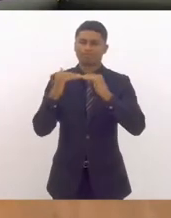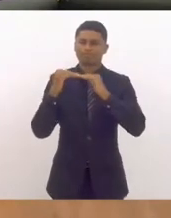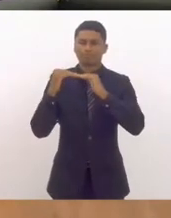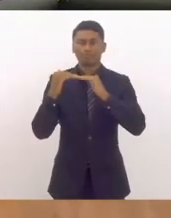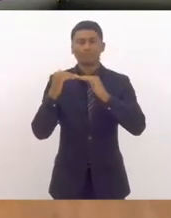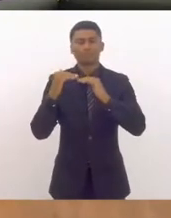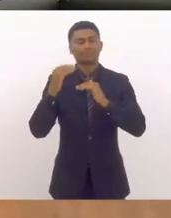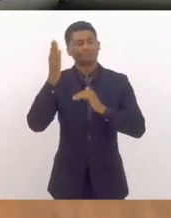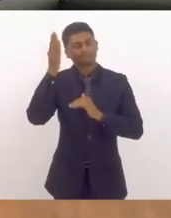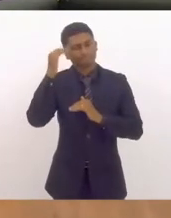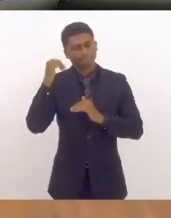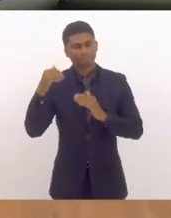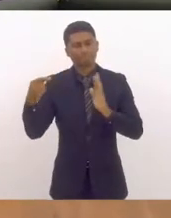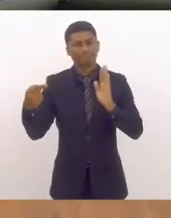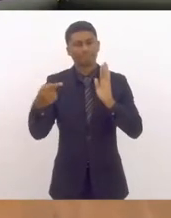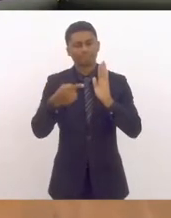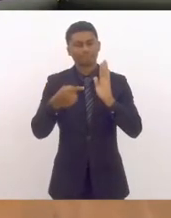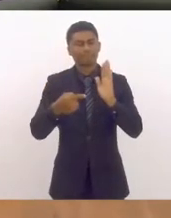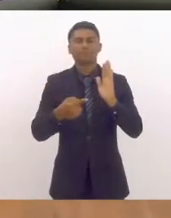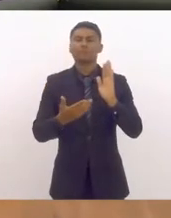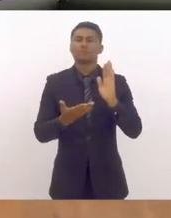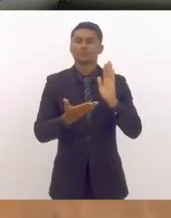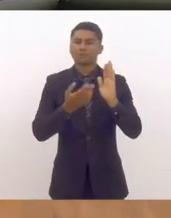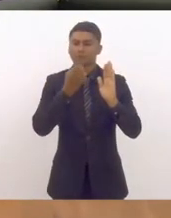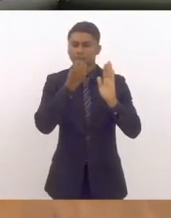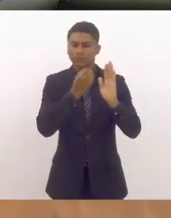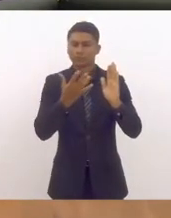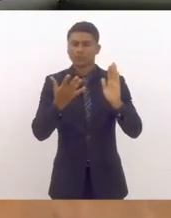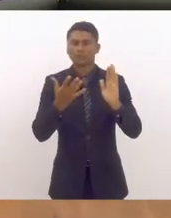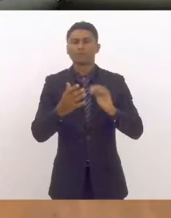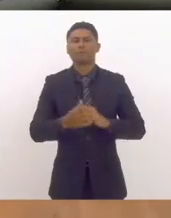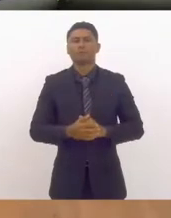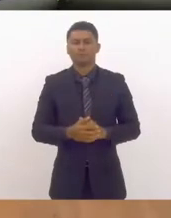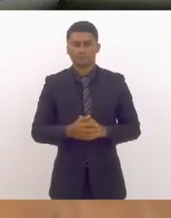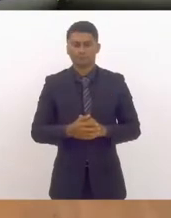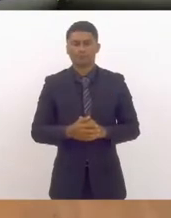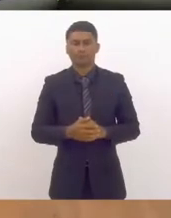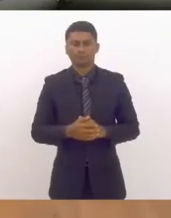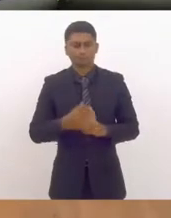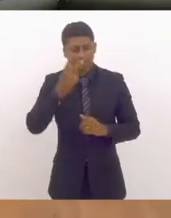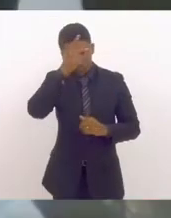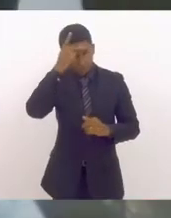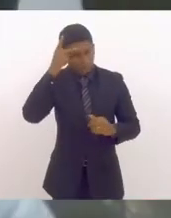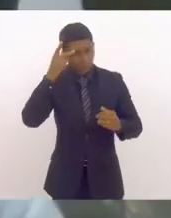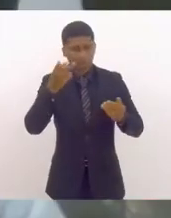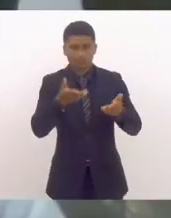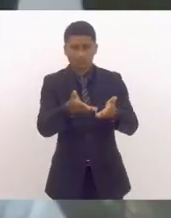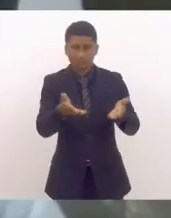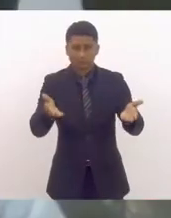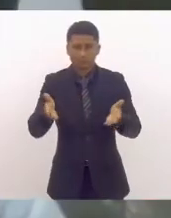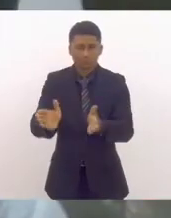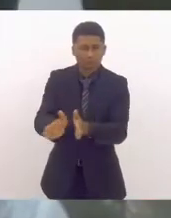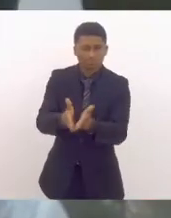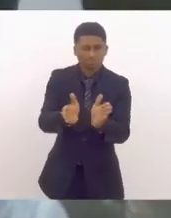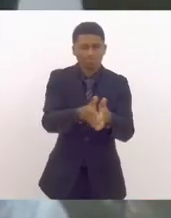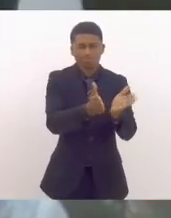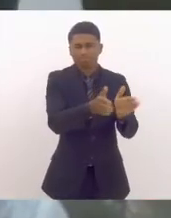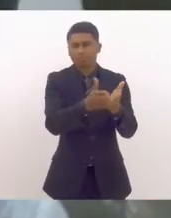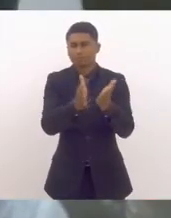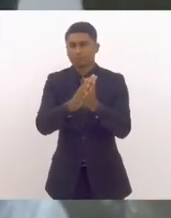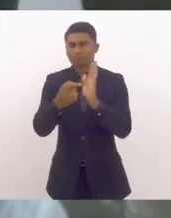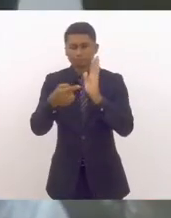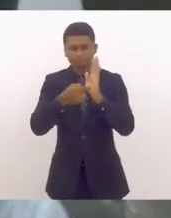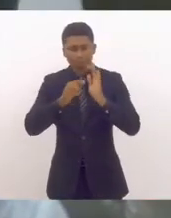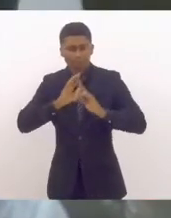vai alcançar uma vitória grande para o menos favorecido. O presidente